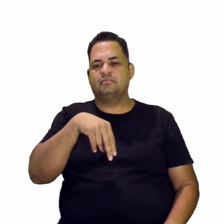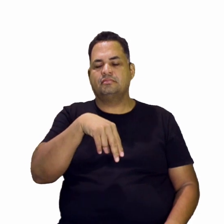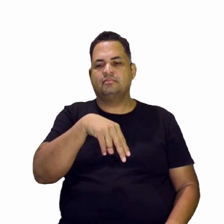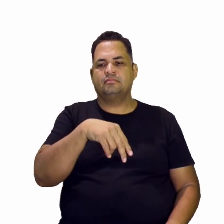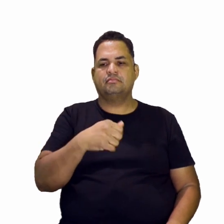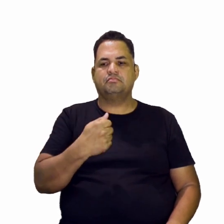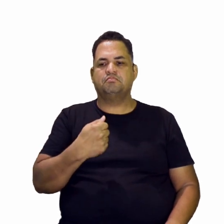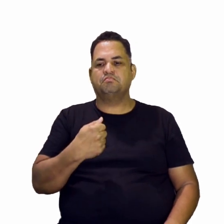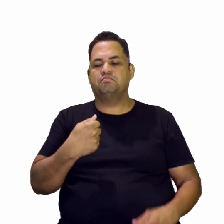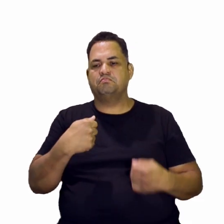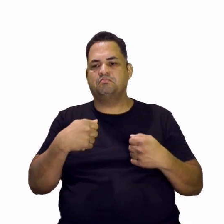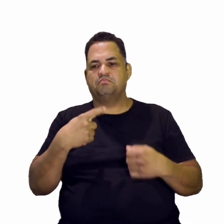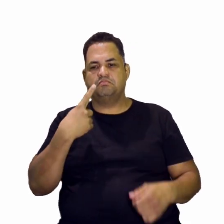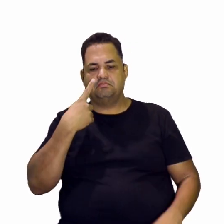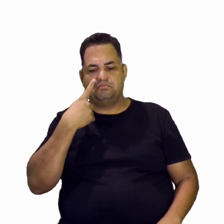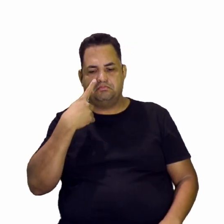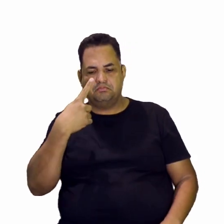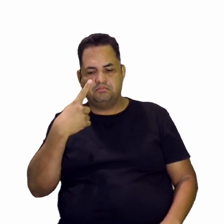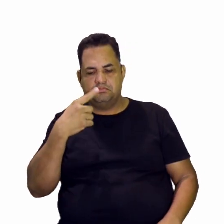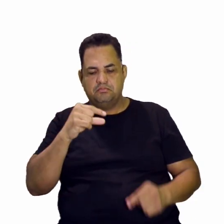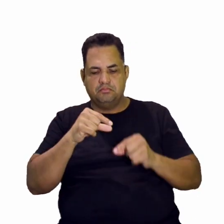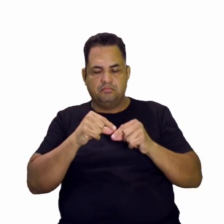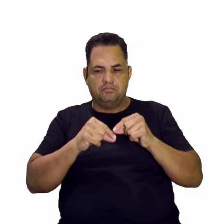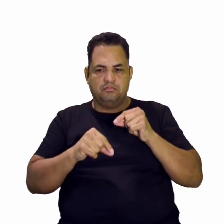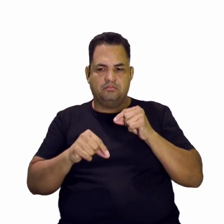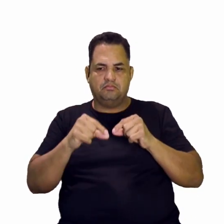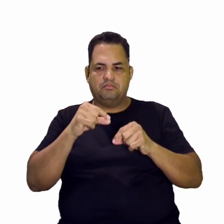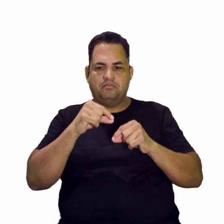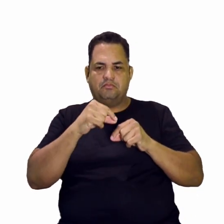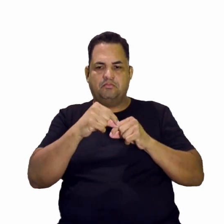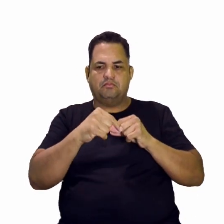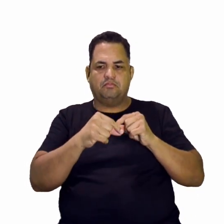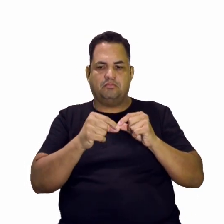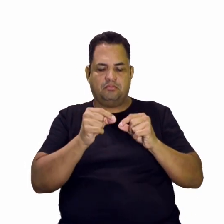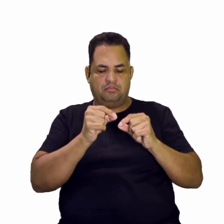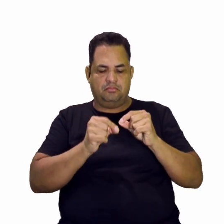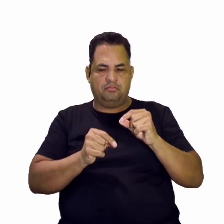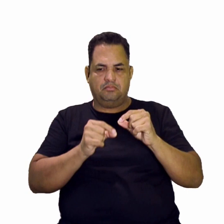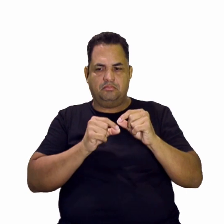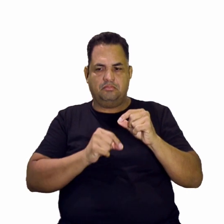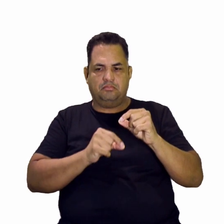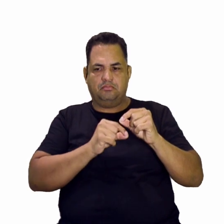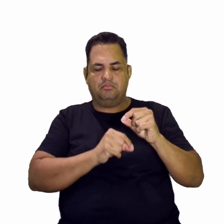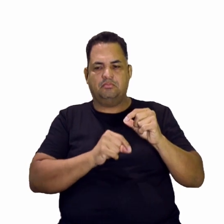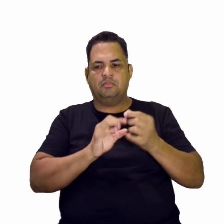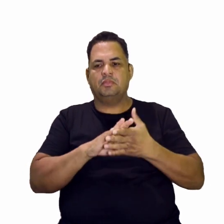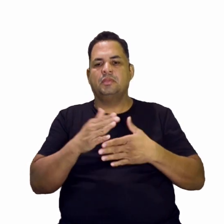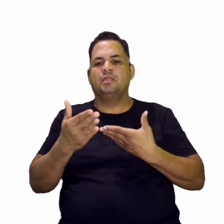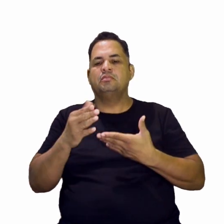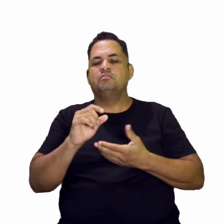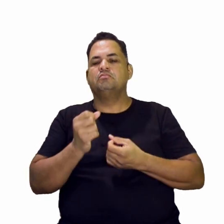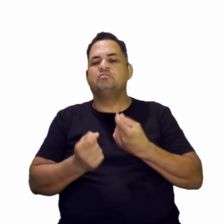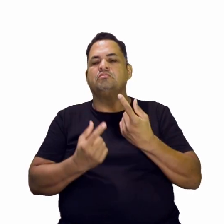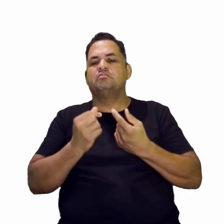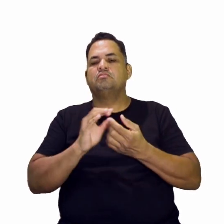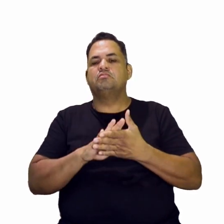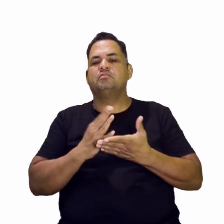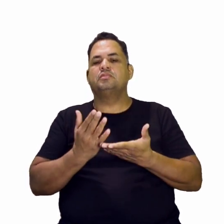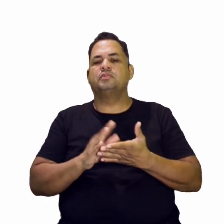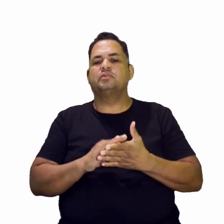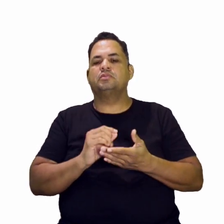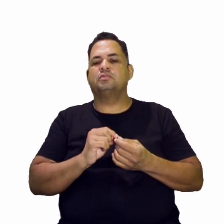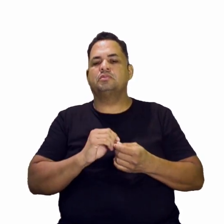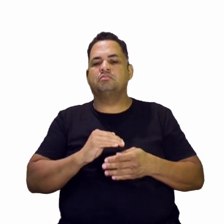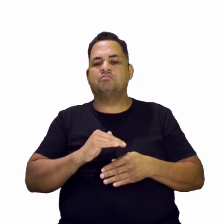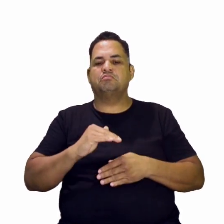ser vistos como apêndices em alguns exemplares de algumas espécies ainda na fase adulta, porque na